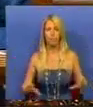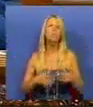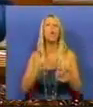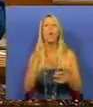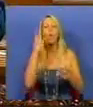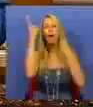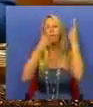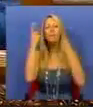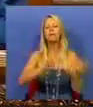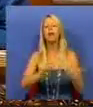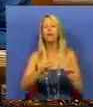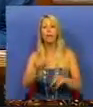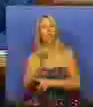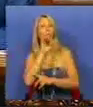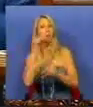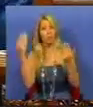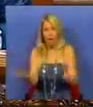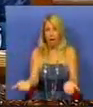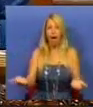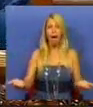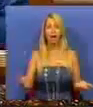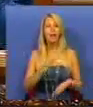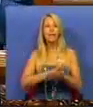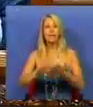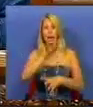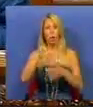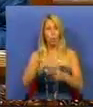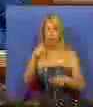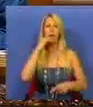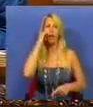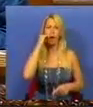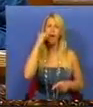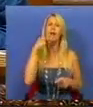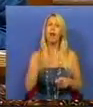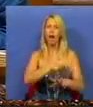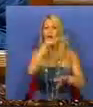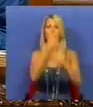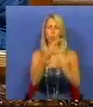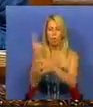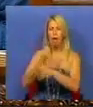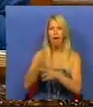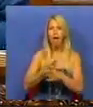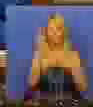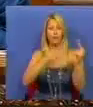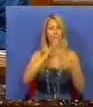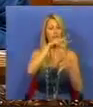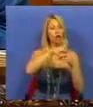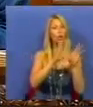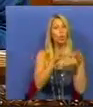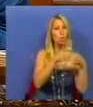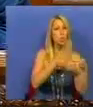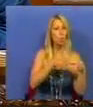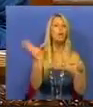alternativas que eram possíveis e que existiam, sem incluir, e isto é grave, outros ativos financeiros do grupo e, muito mais grave